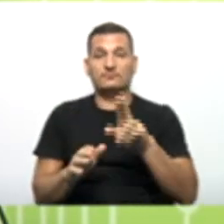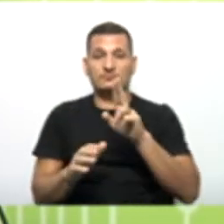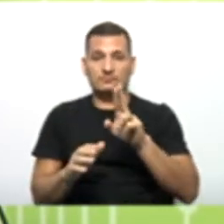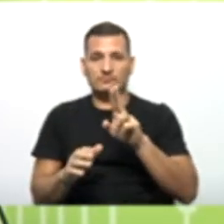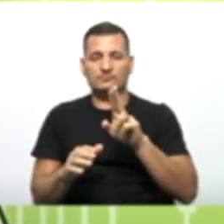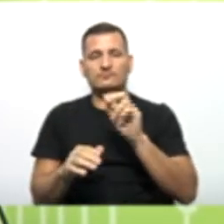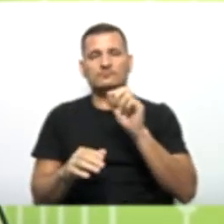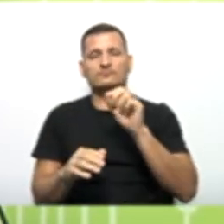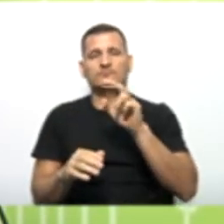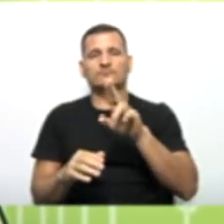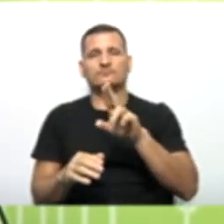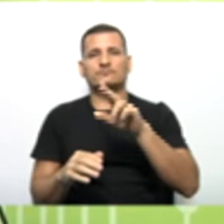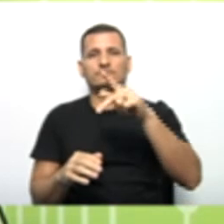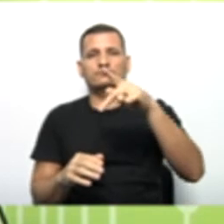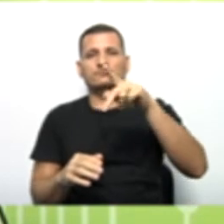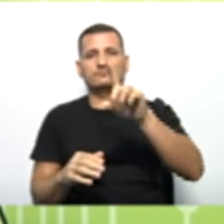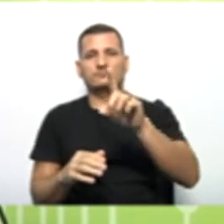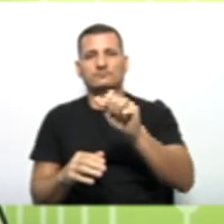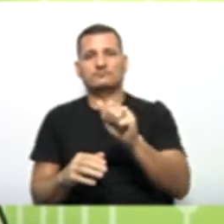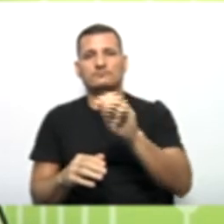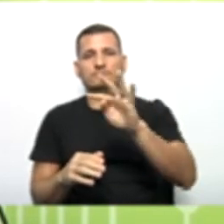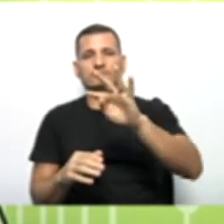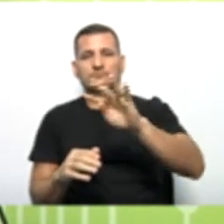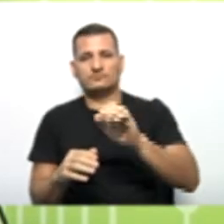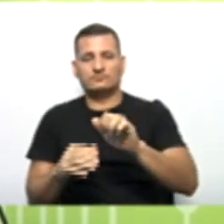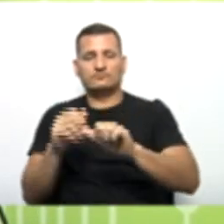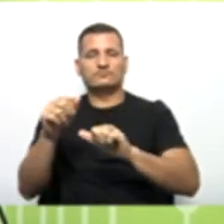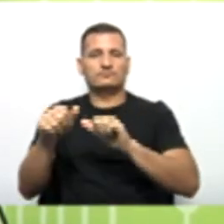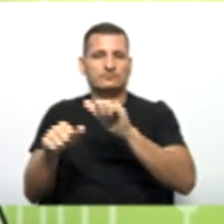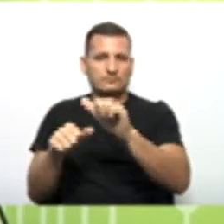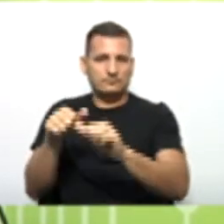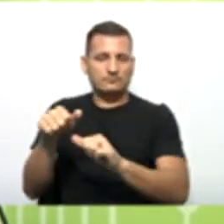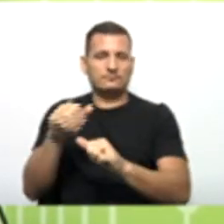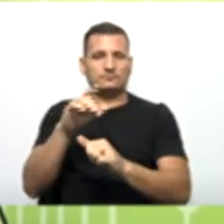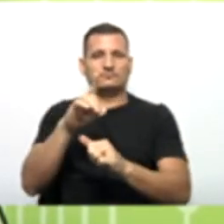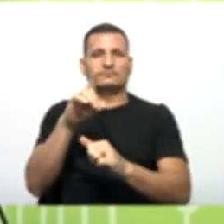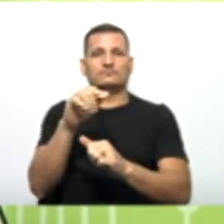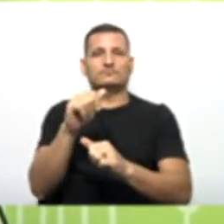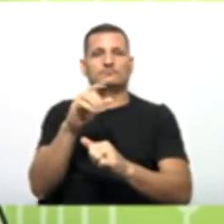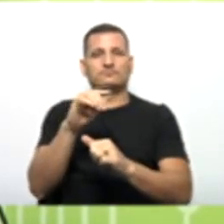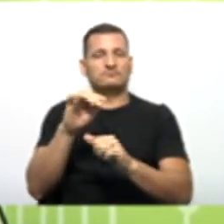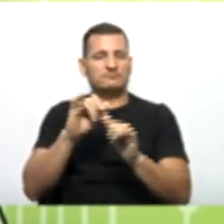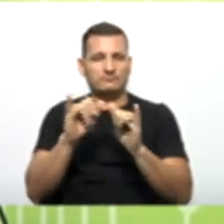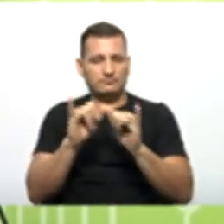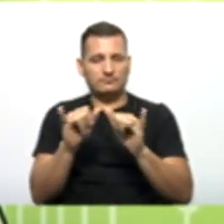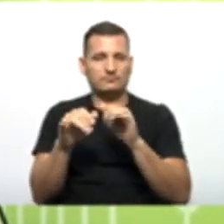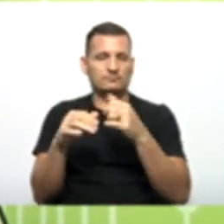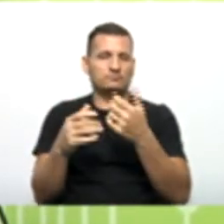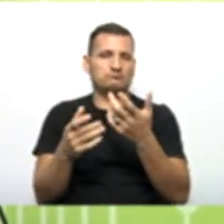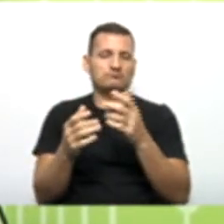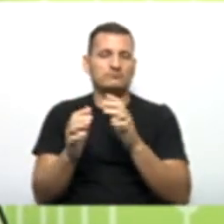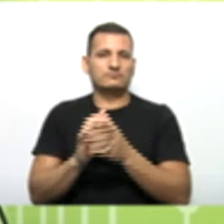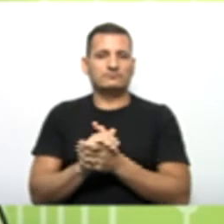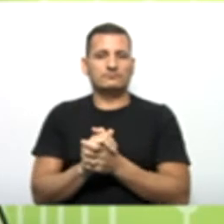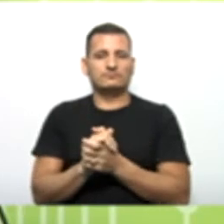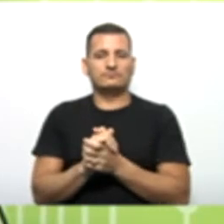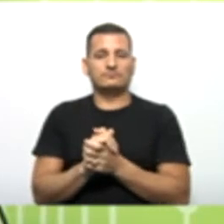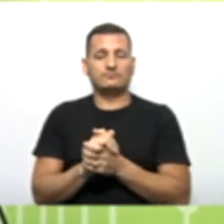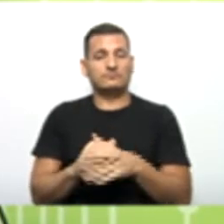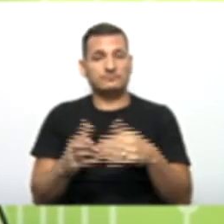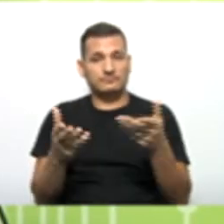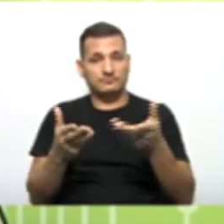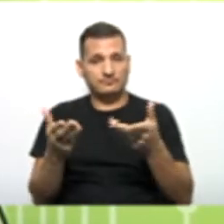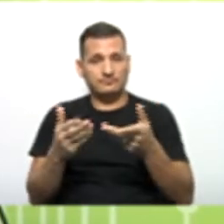update nós fizemos o ocidente atualizamos um dado o contato da tabela e agora pra